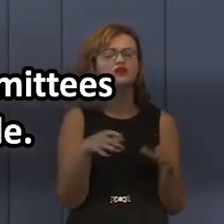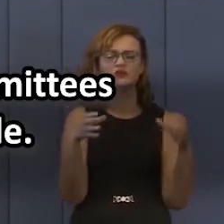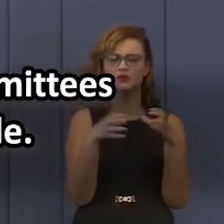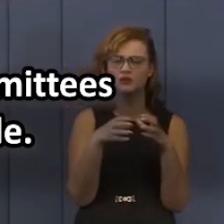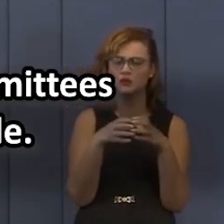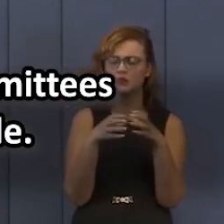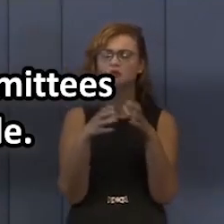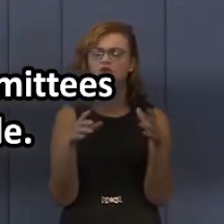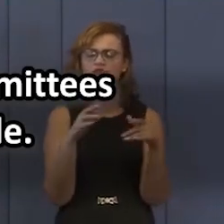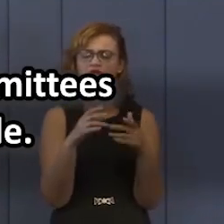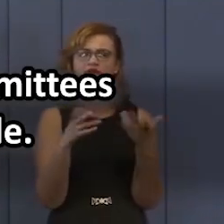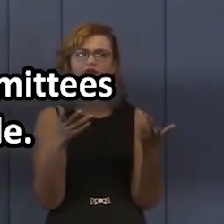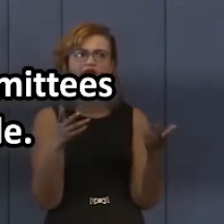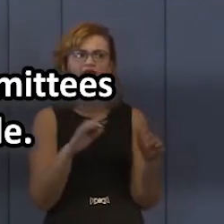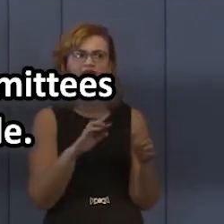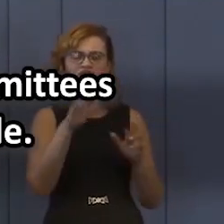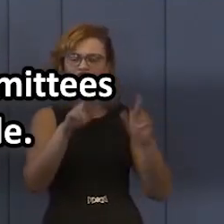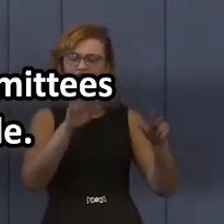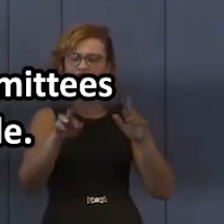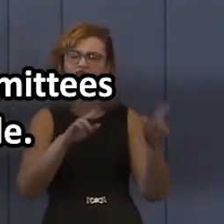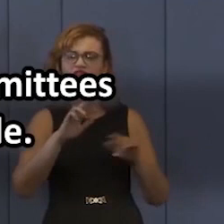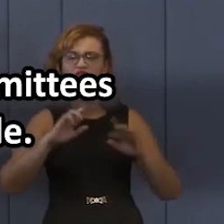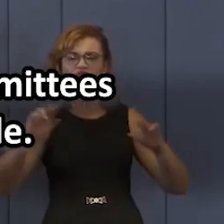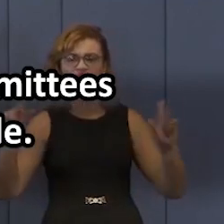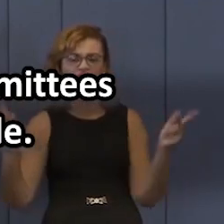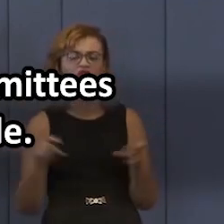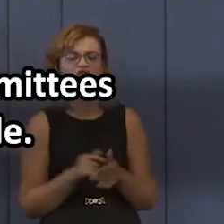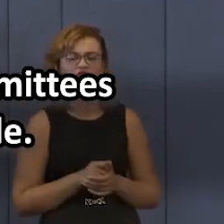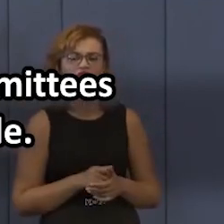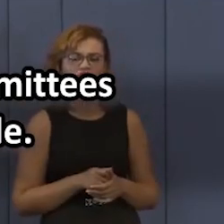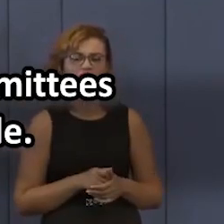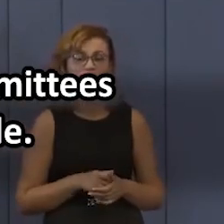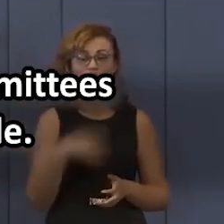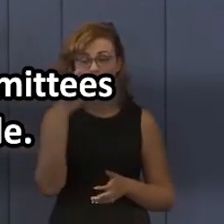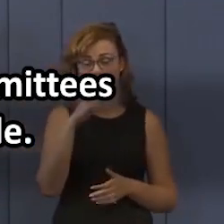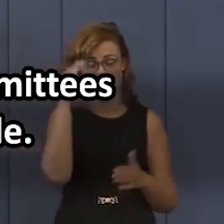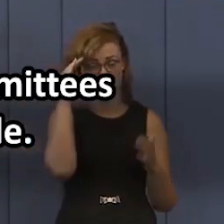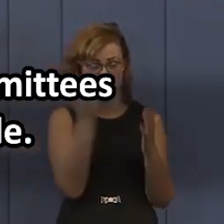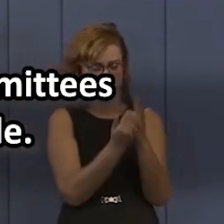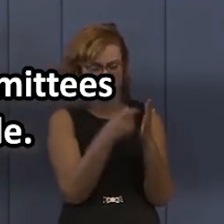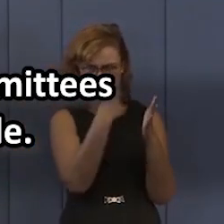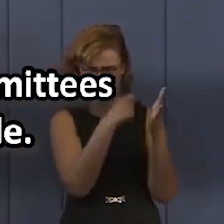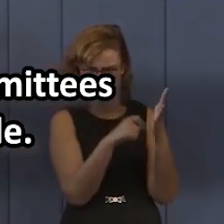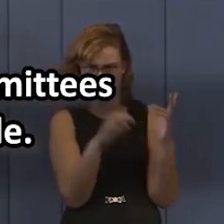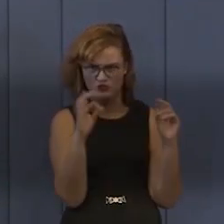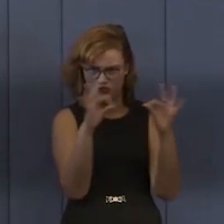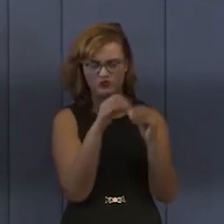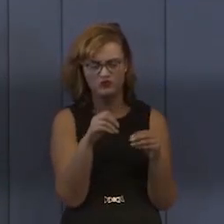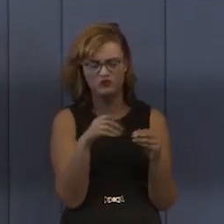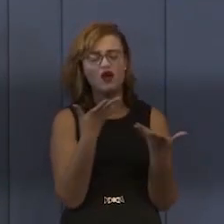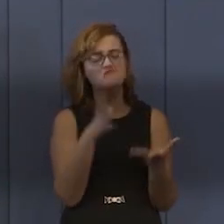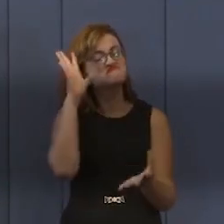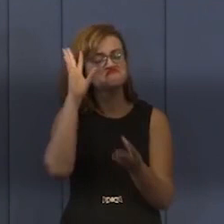etc., políticas, comitês e políticas de diversidades das mais diversas possíveis, etc.